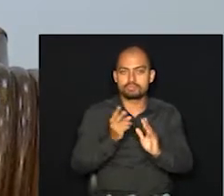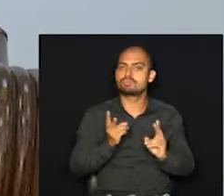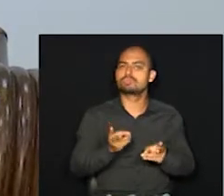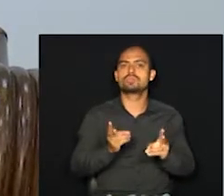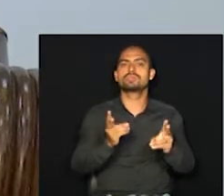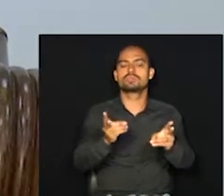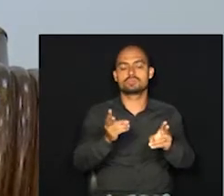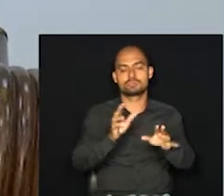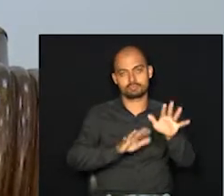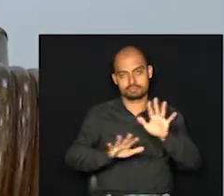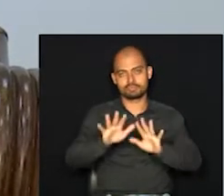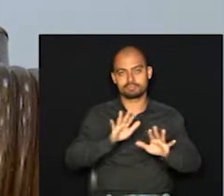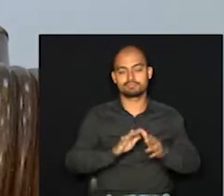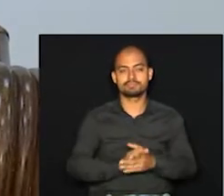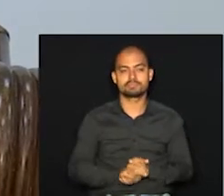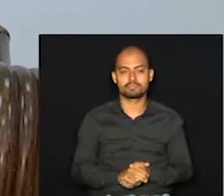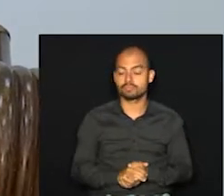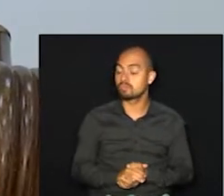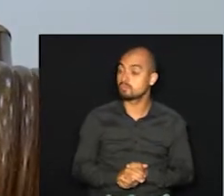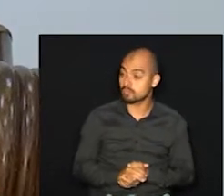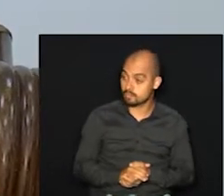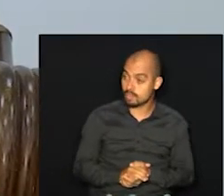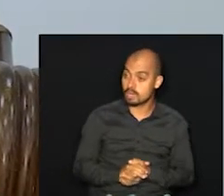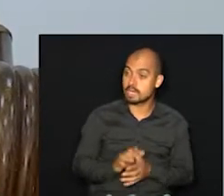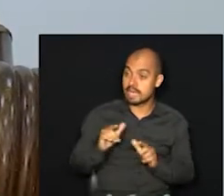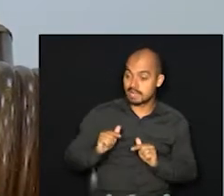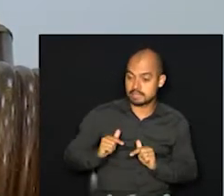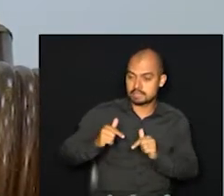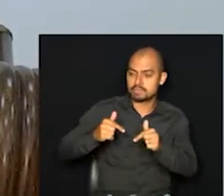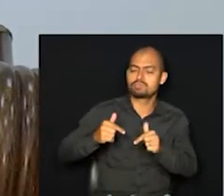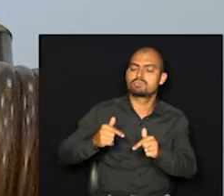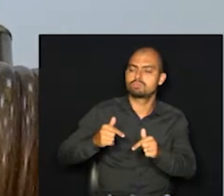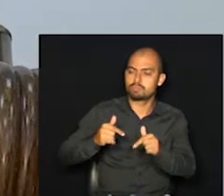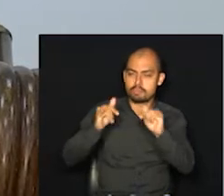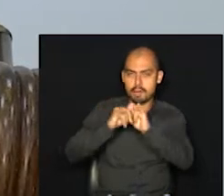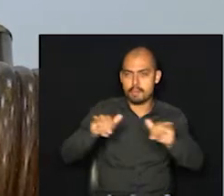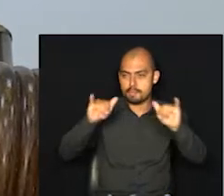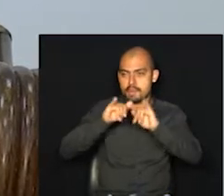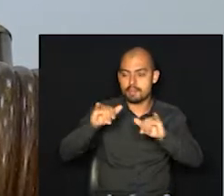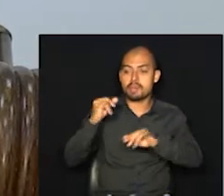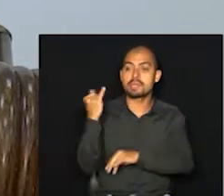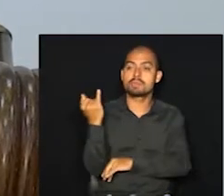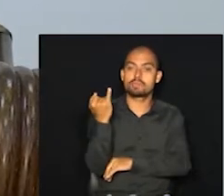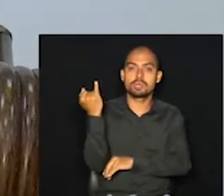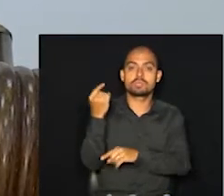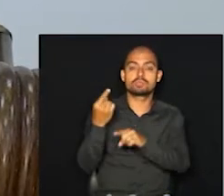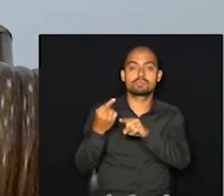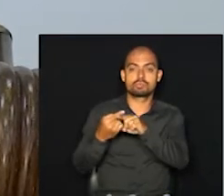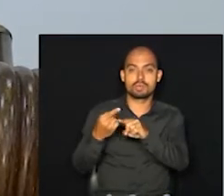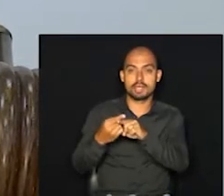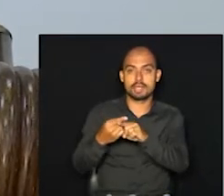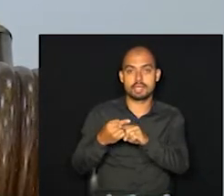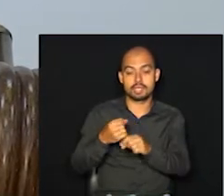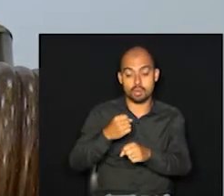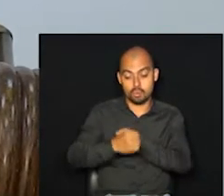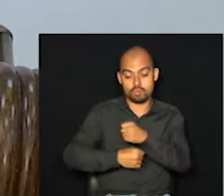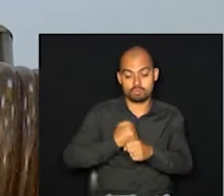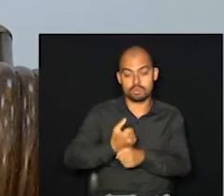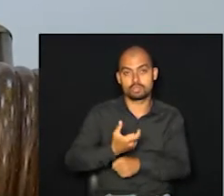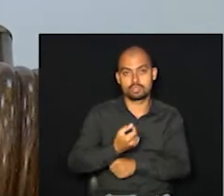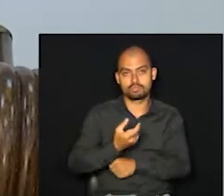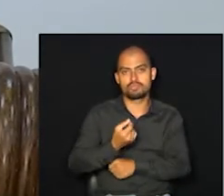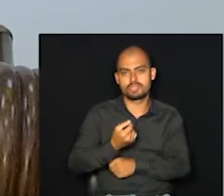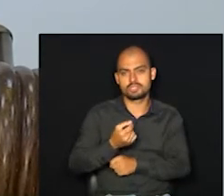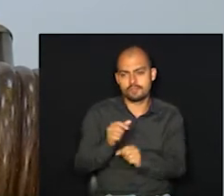feito com cuidado. Doutor, é muito importante esse tipo de ação, porque devem ocorrer em 2020, nós estamos